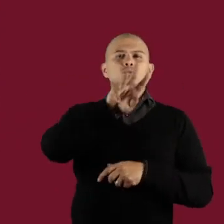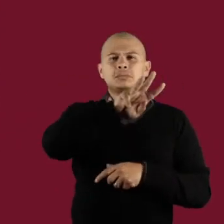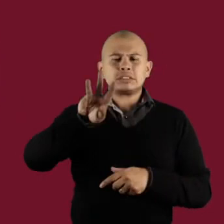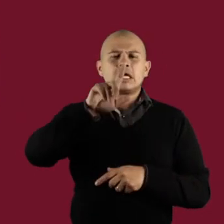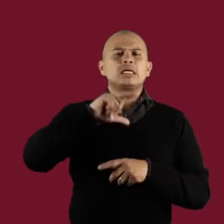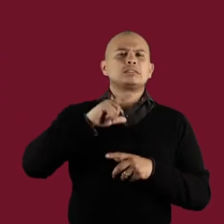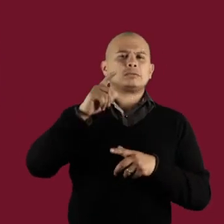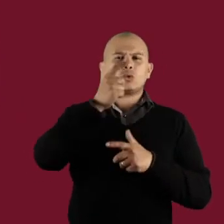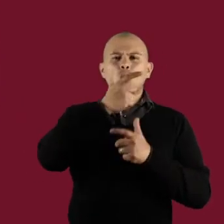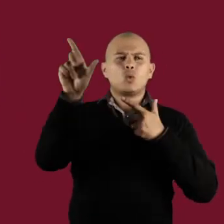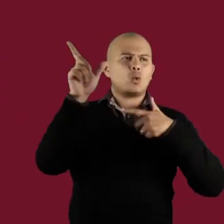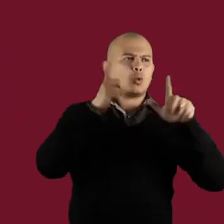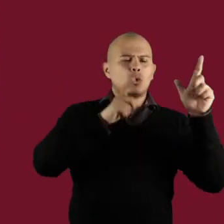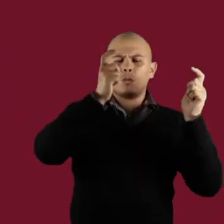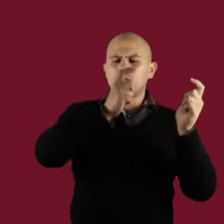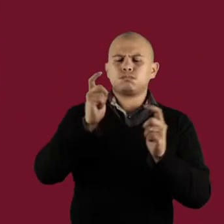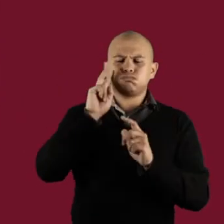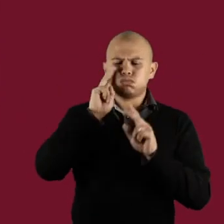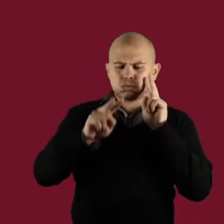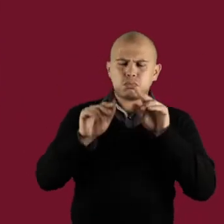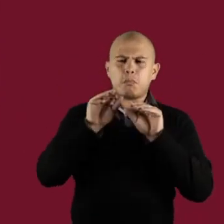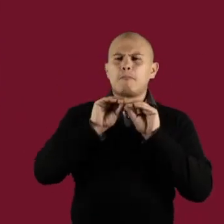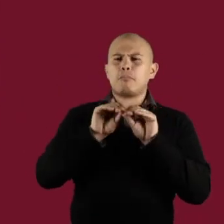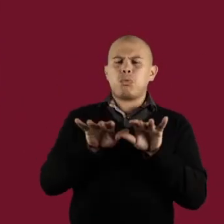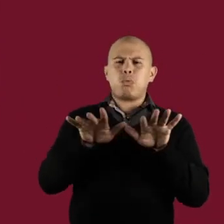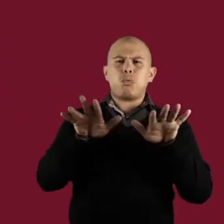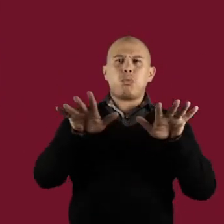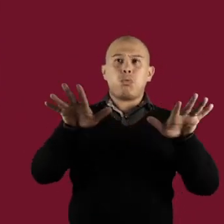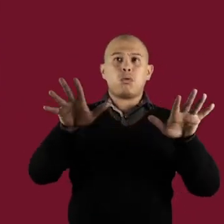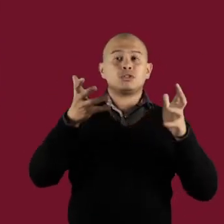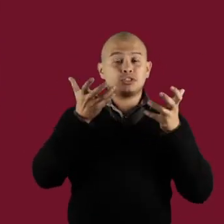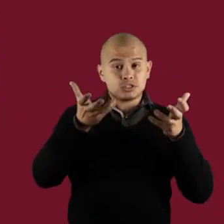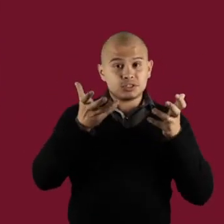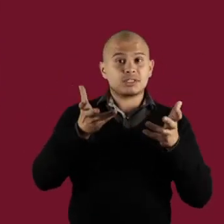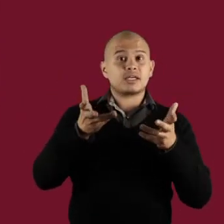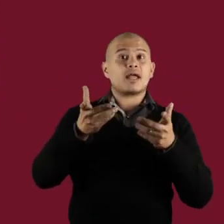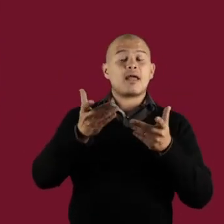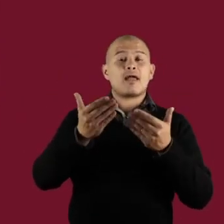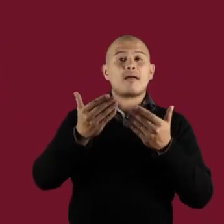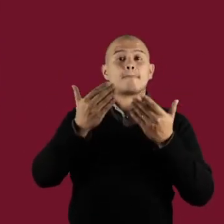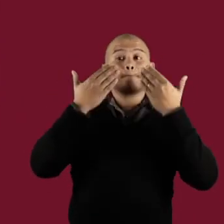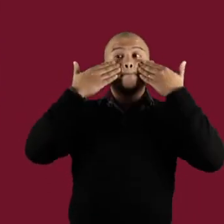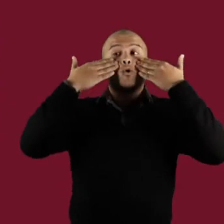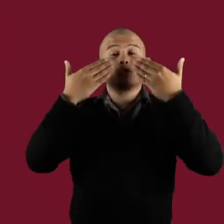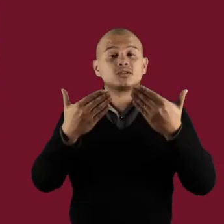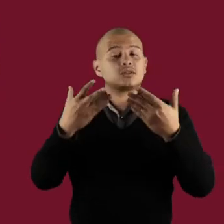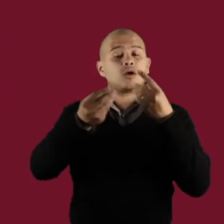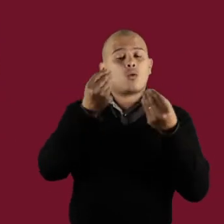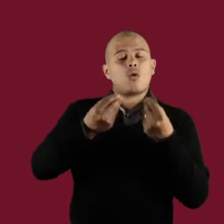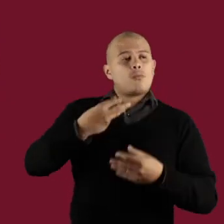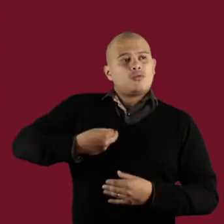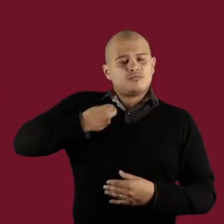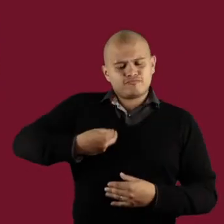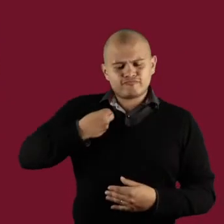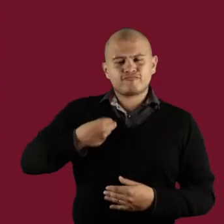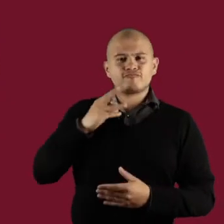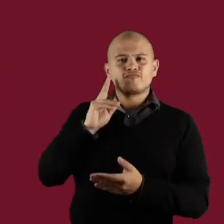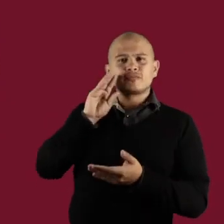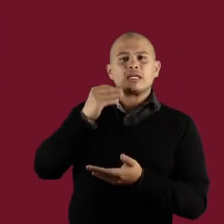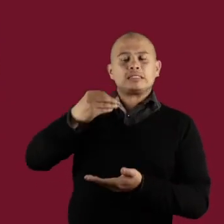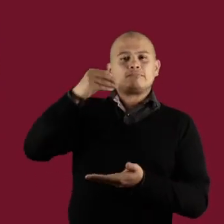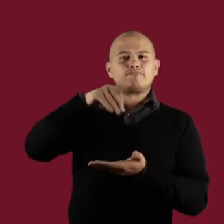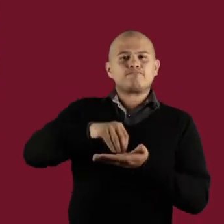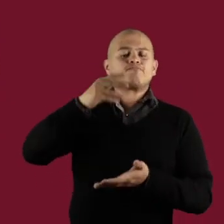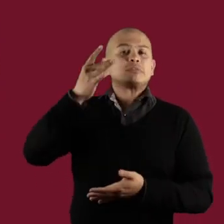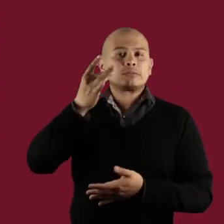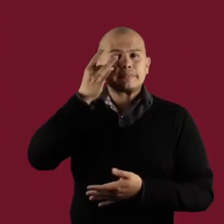outros veículos. Portanto, a voz dos países da região em português. Portanto, importa, por exemplo, levar